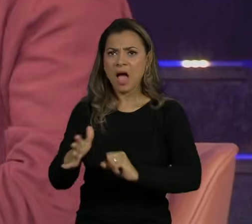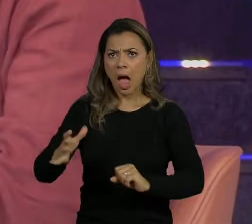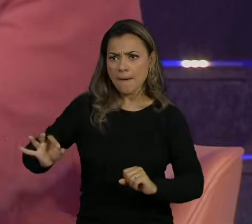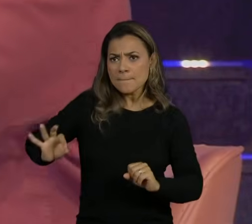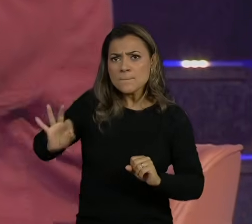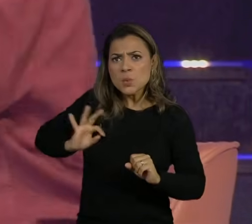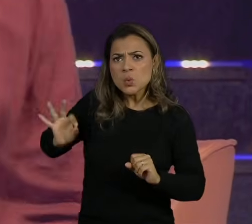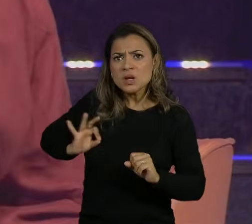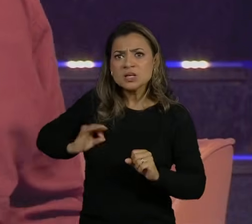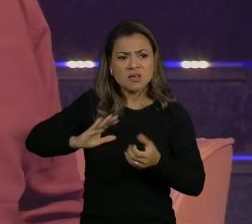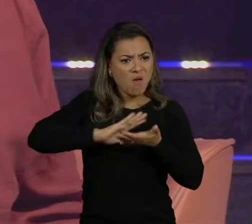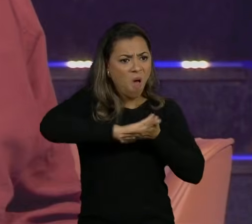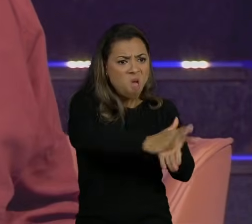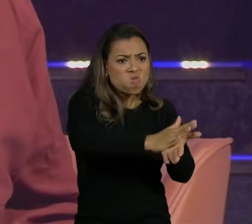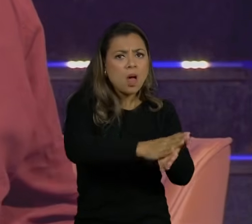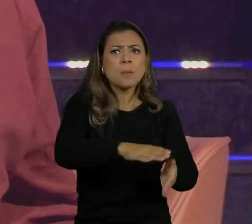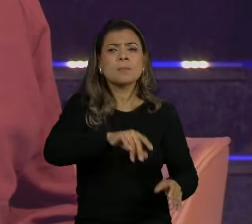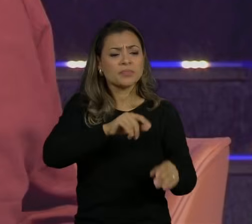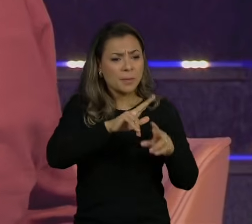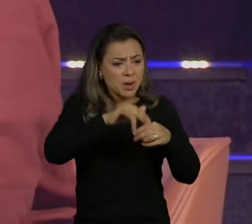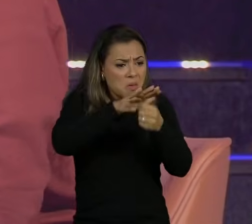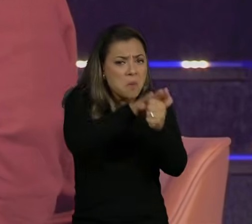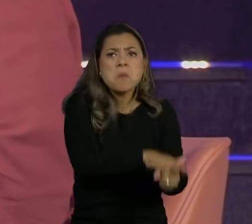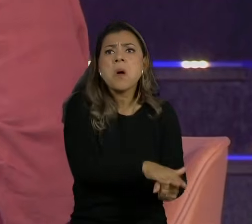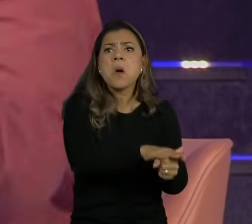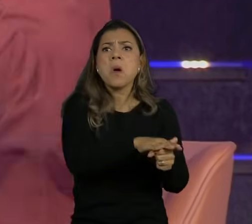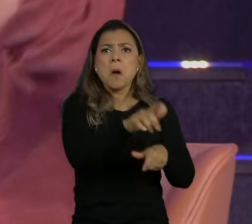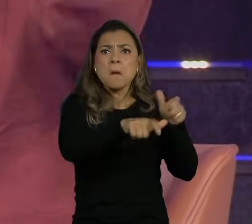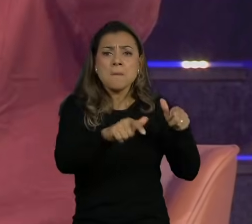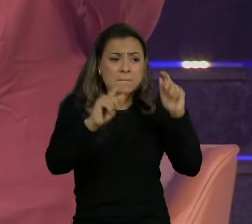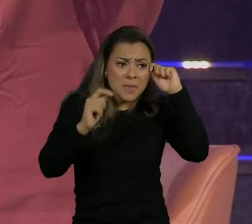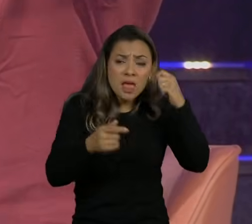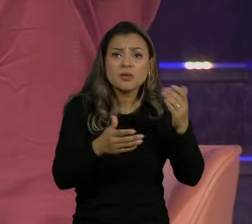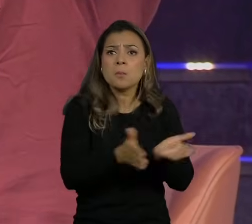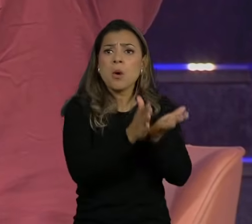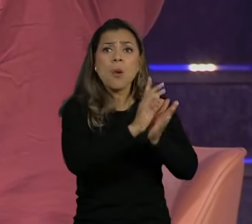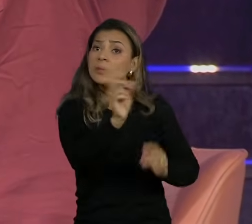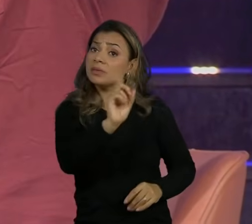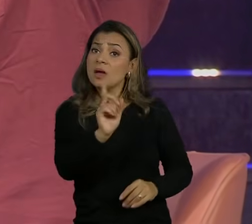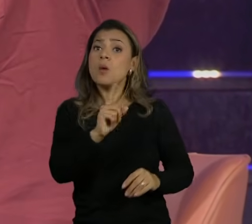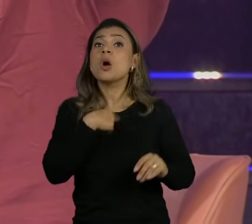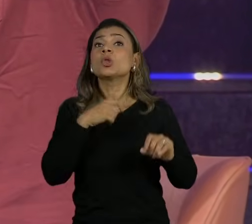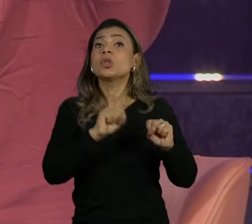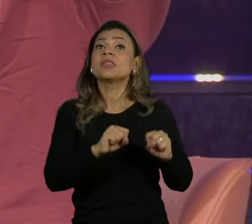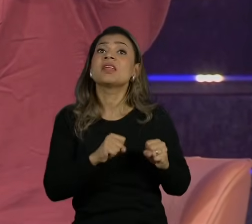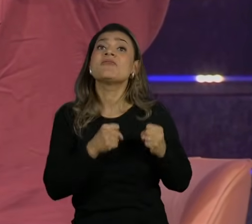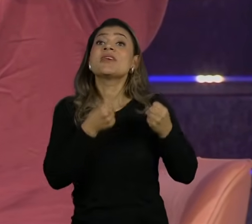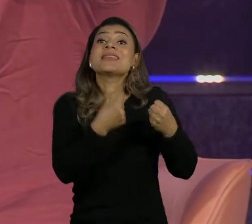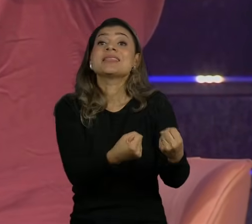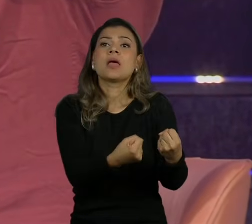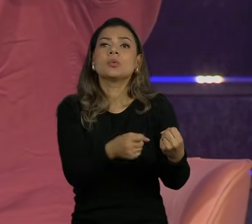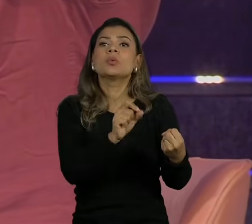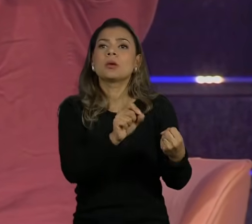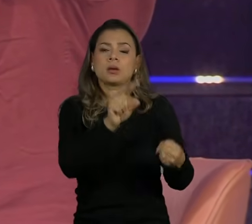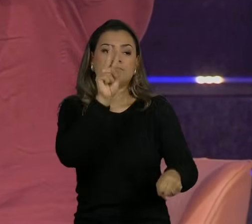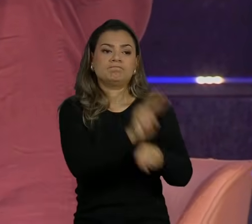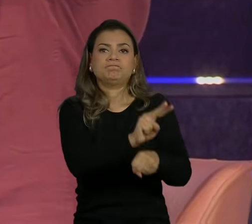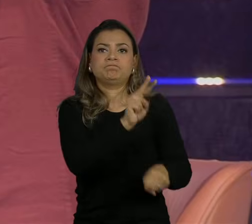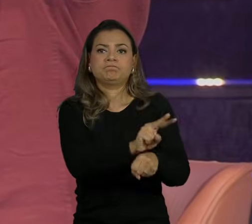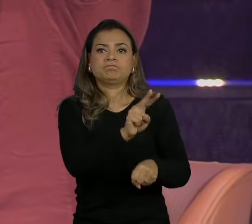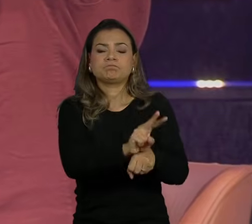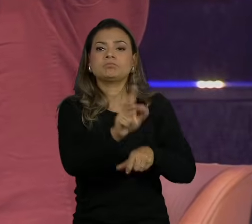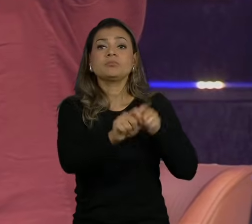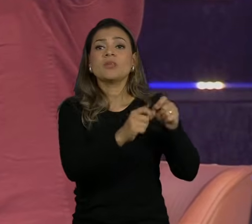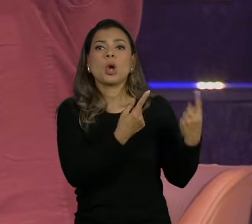massacrar preto, deixar todo mundo pobre. Né? Entendeu? É porque eu estou defendendo a moralidade pública. Né? Eu sou